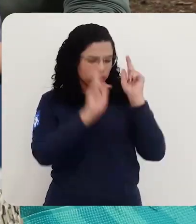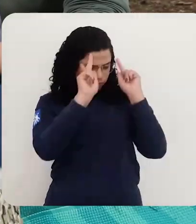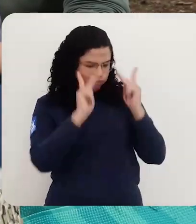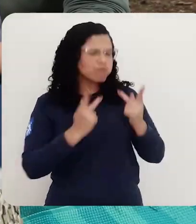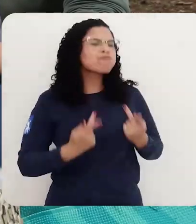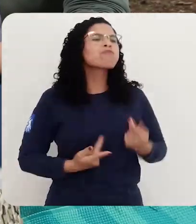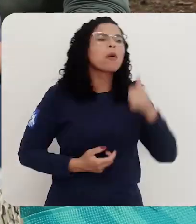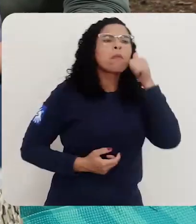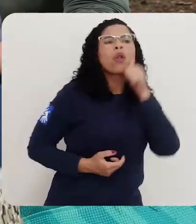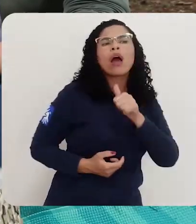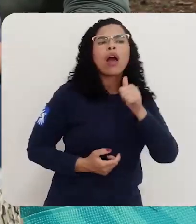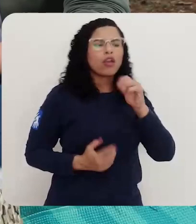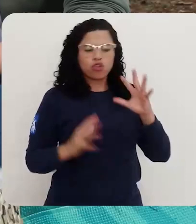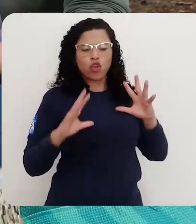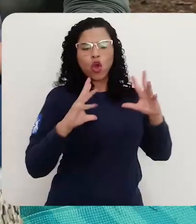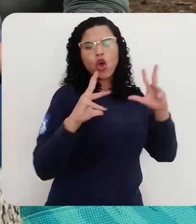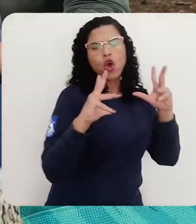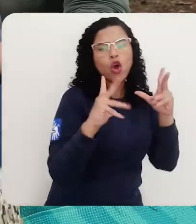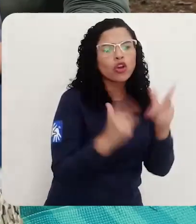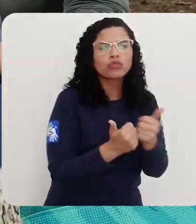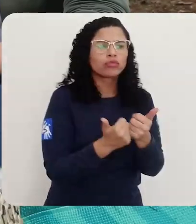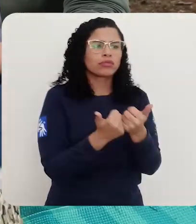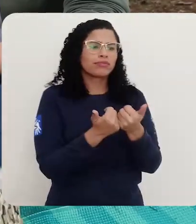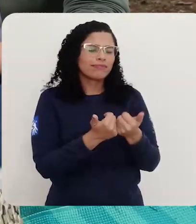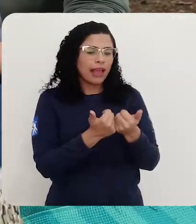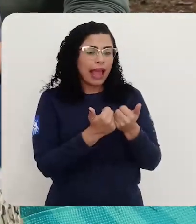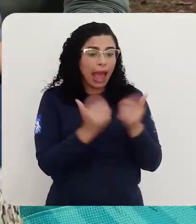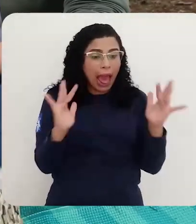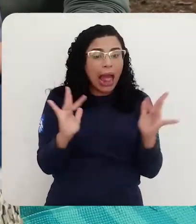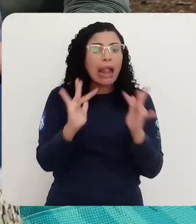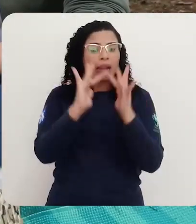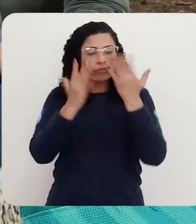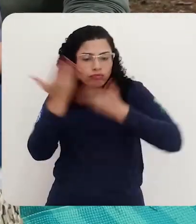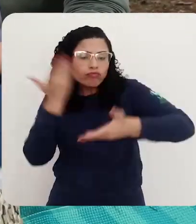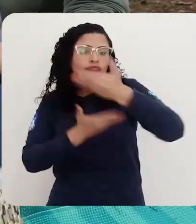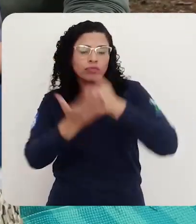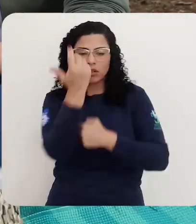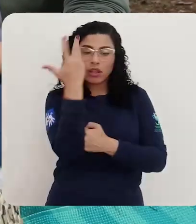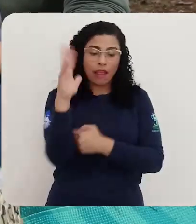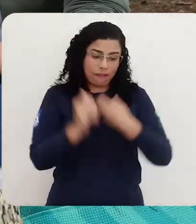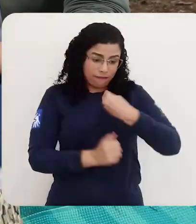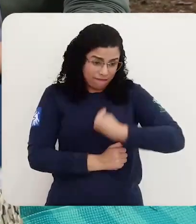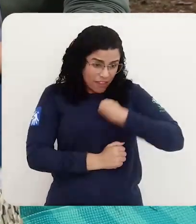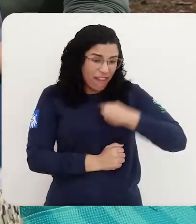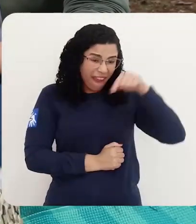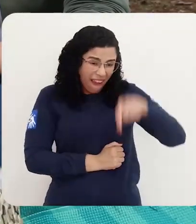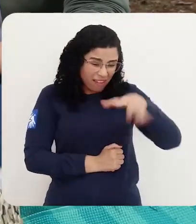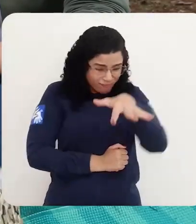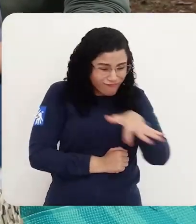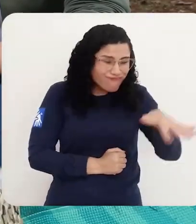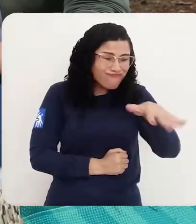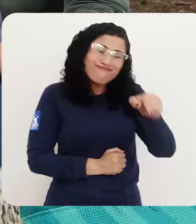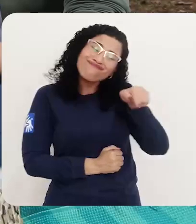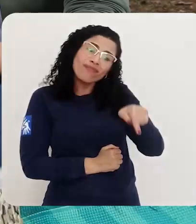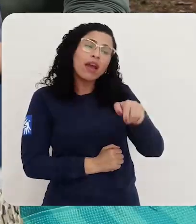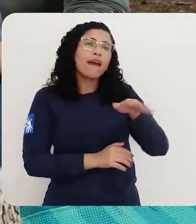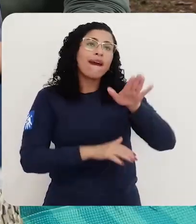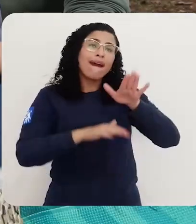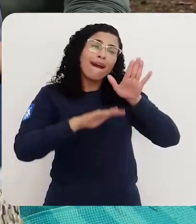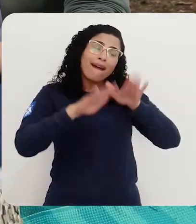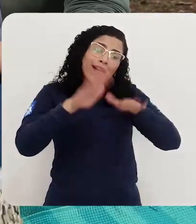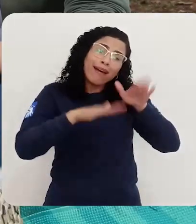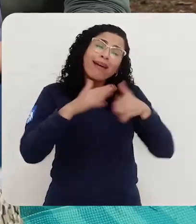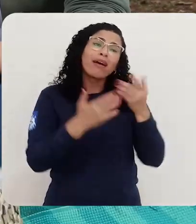do homem e da mulher encarar o meio ambiente e a sua relação com a natureza. Então, viver na cidade, viver em meio a esse